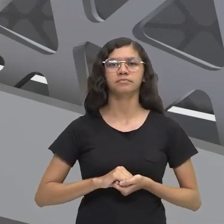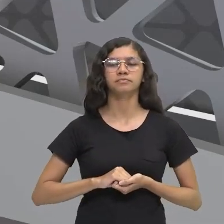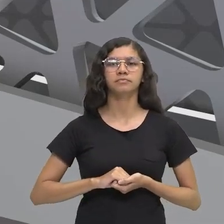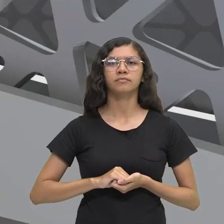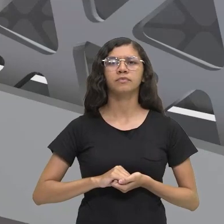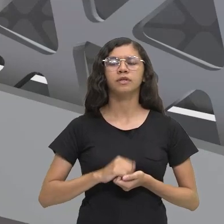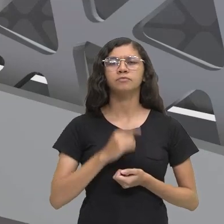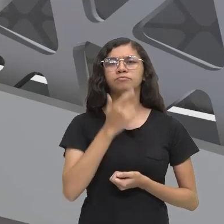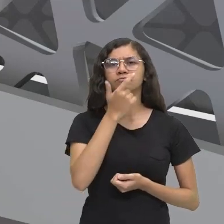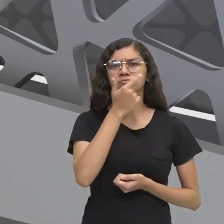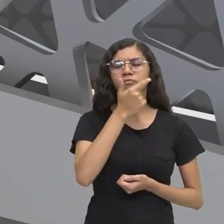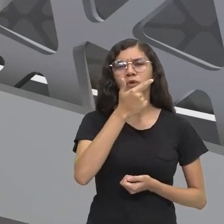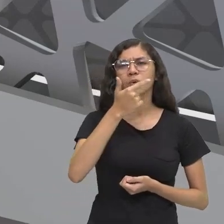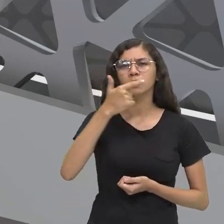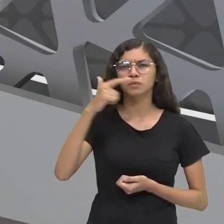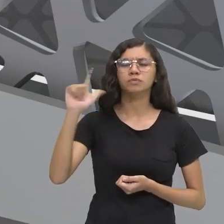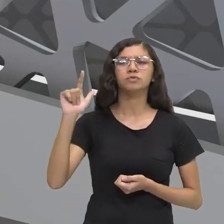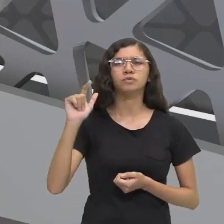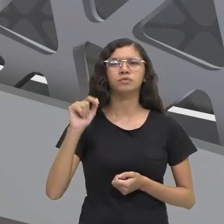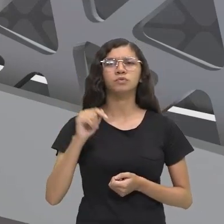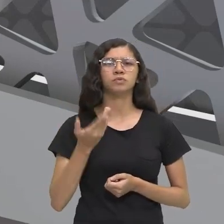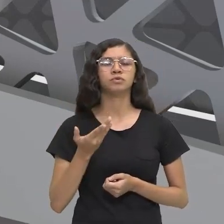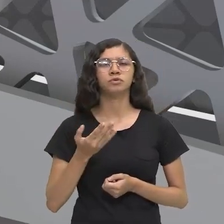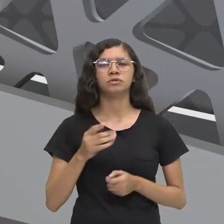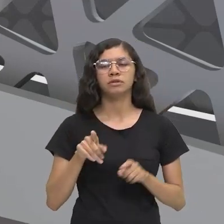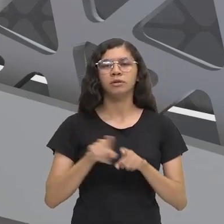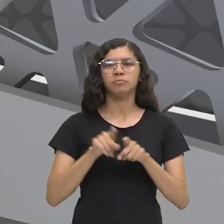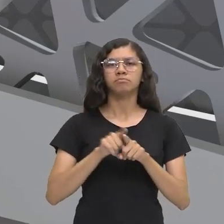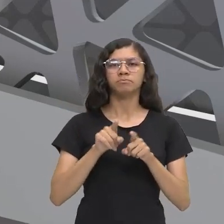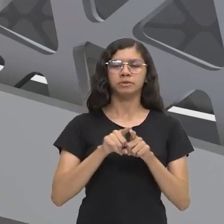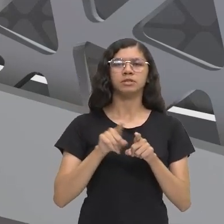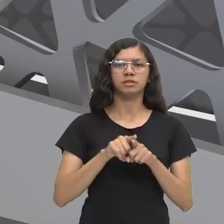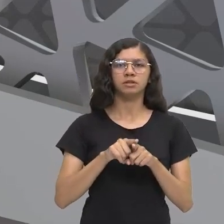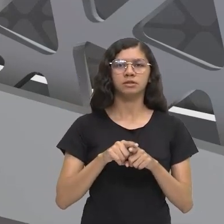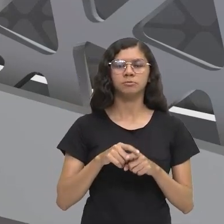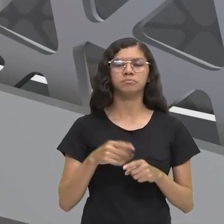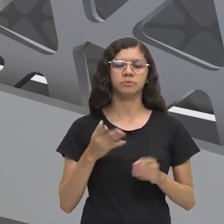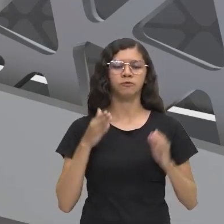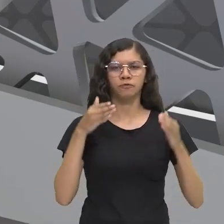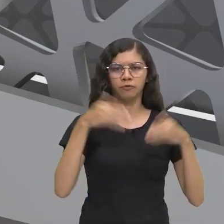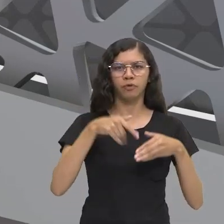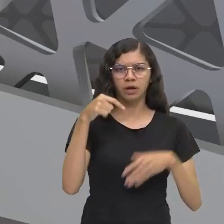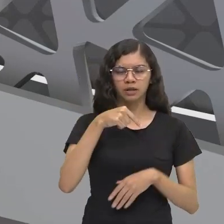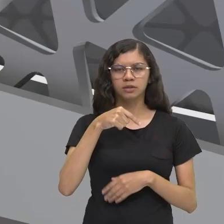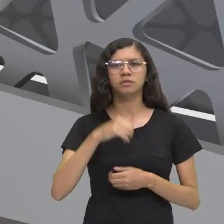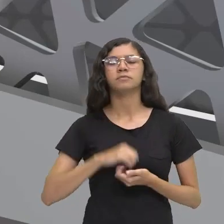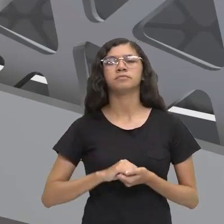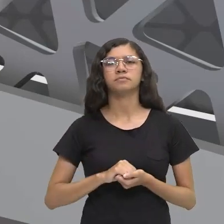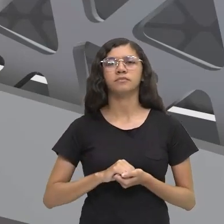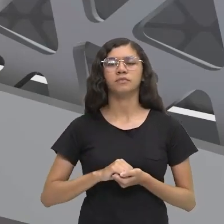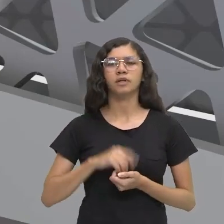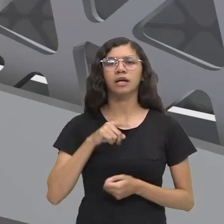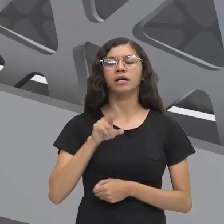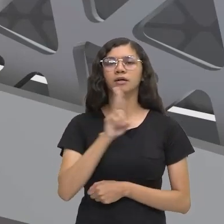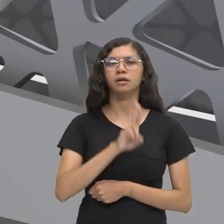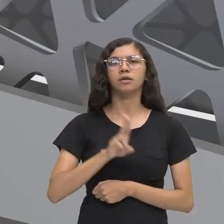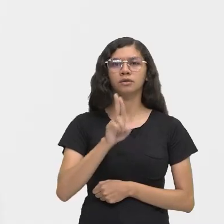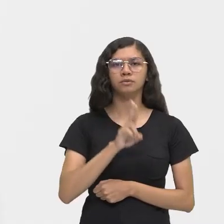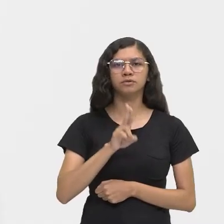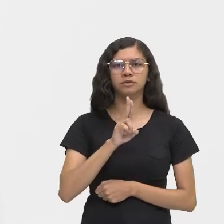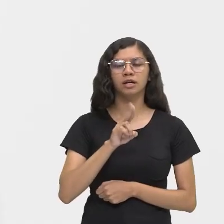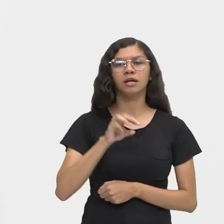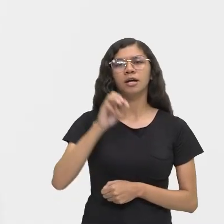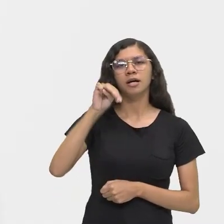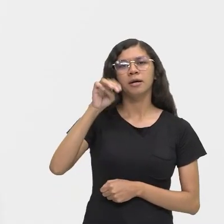Outra forma, né, de nós chamarmos atenção também para essas questões são a utilização dos